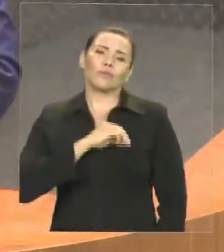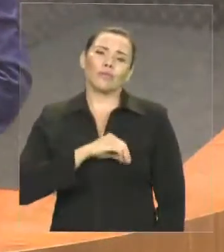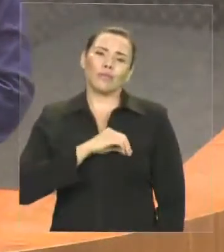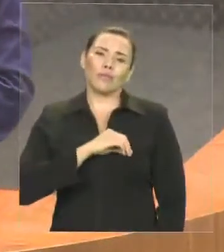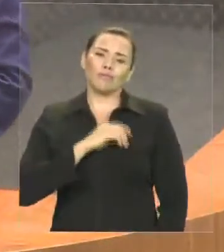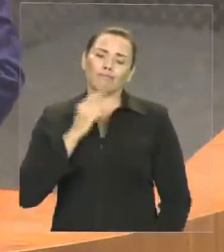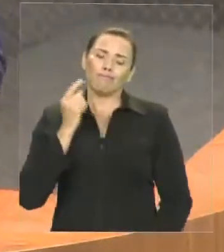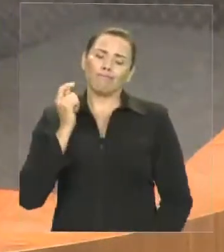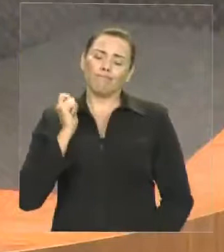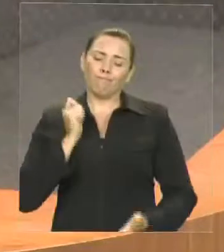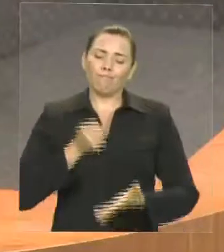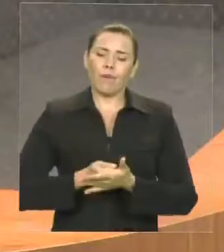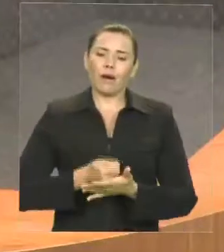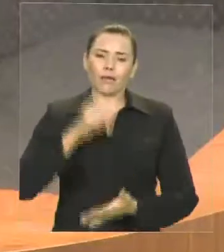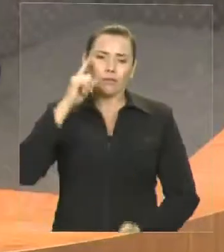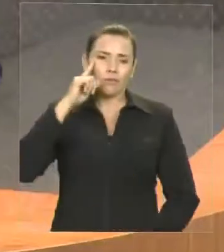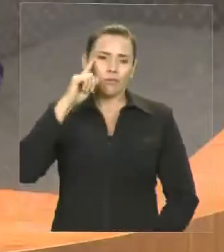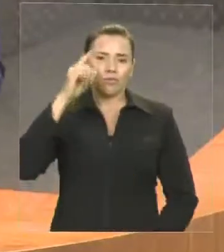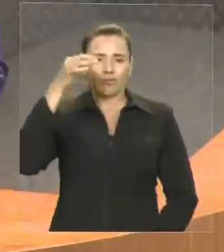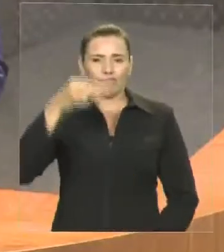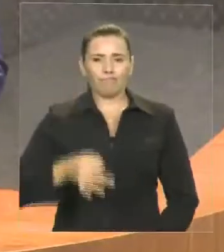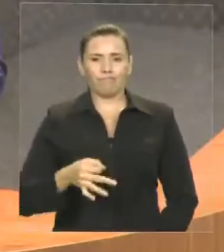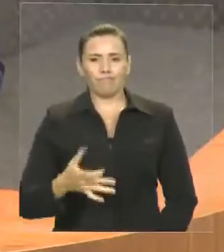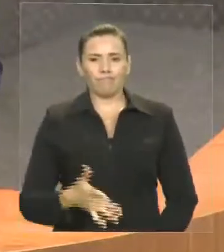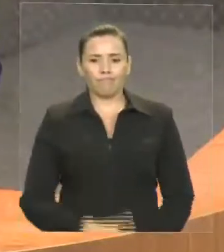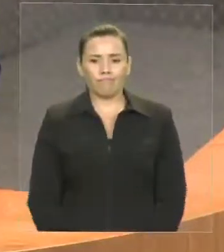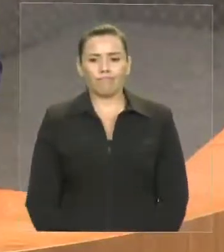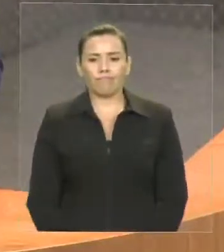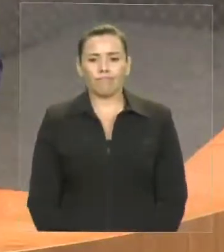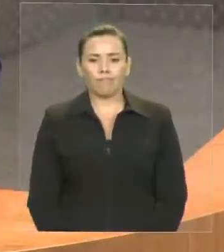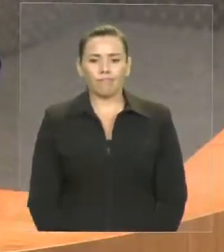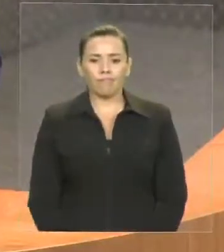a bancada maranhense, ela se mobilize, vi já, inclusive,